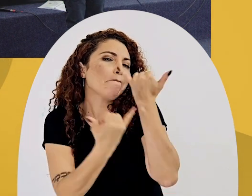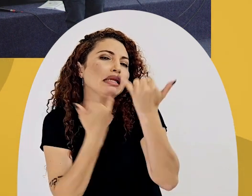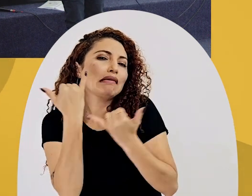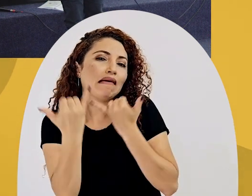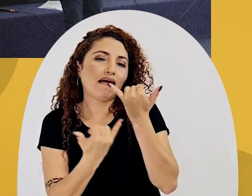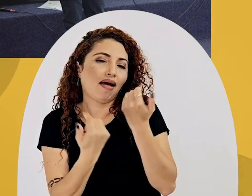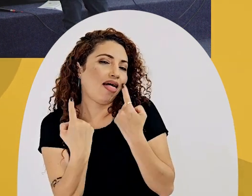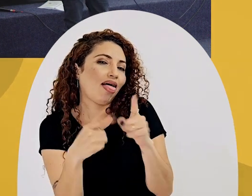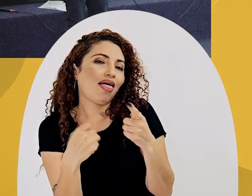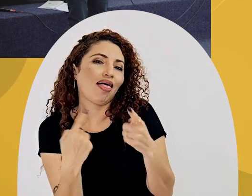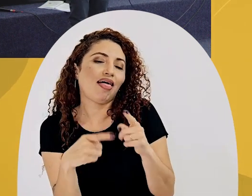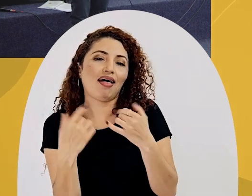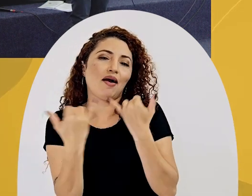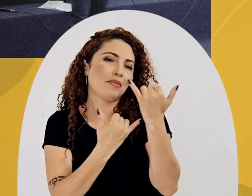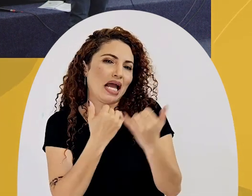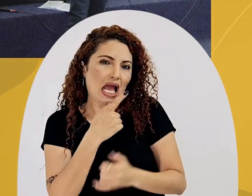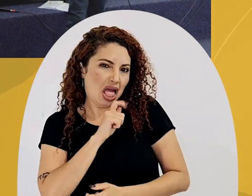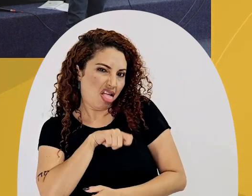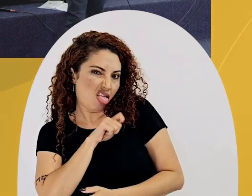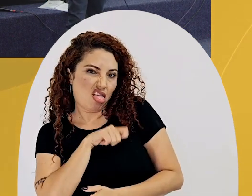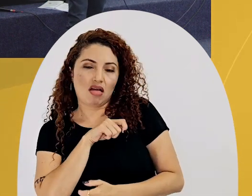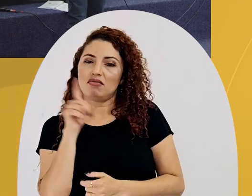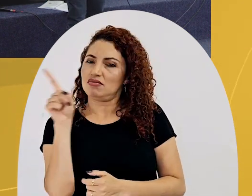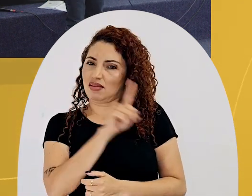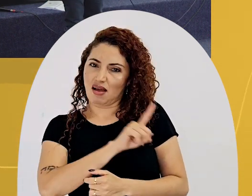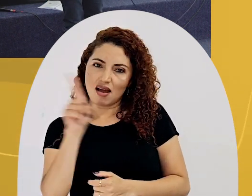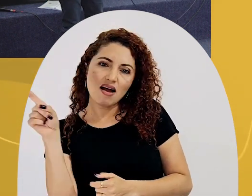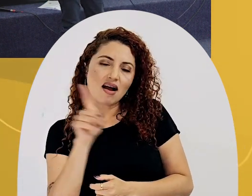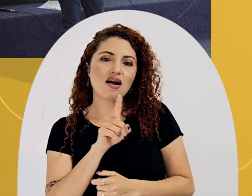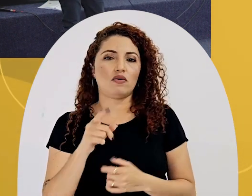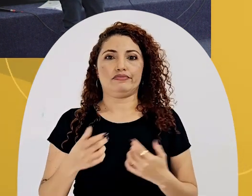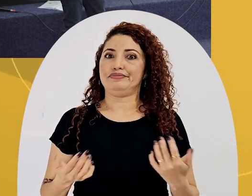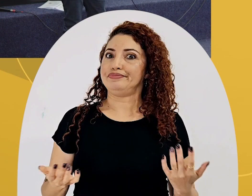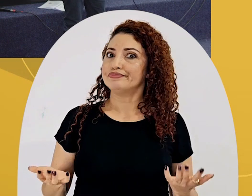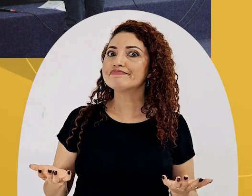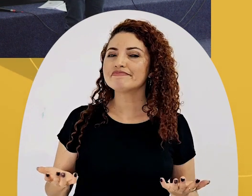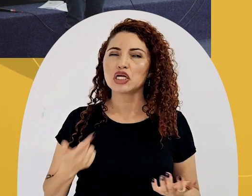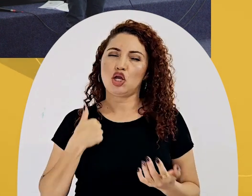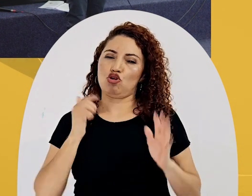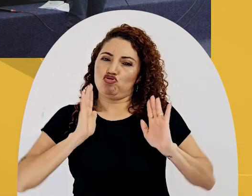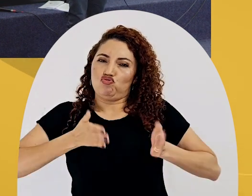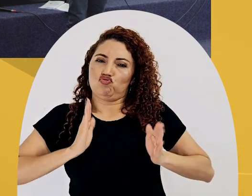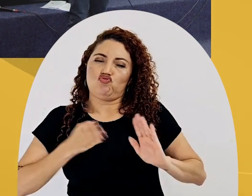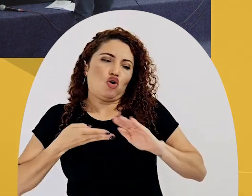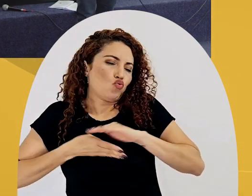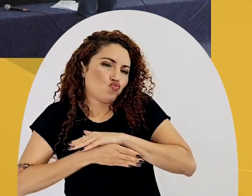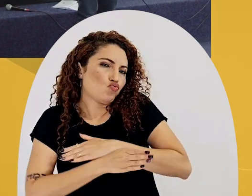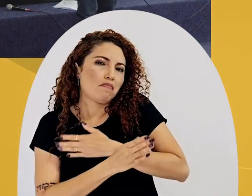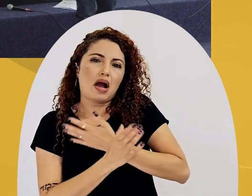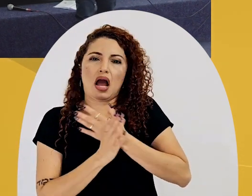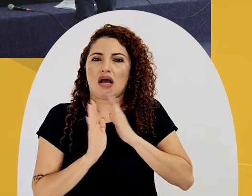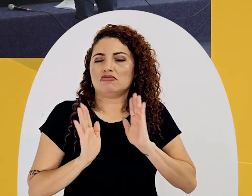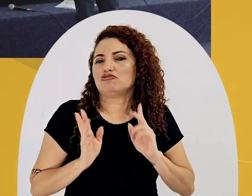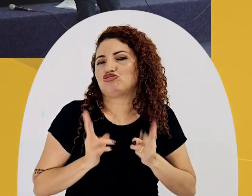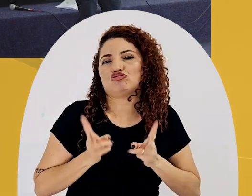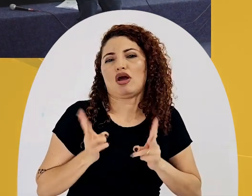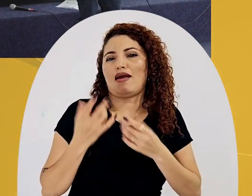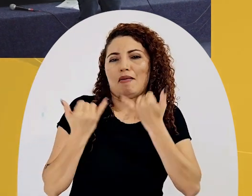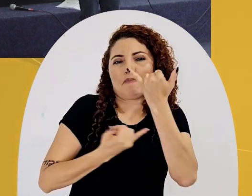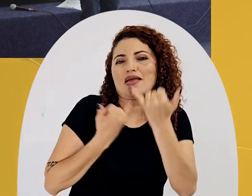por brincadeira, eu não fiz por mal, né? E eu estou acostumado a fazer